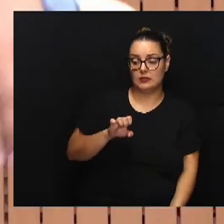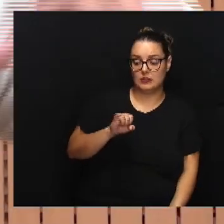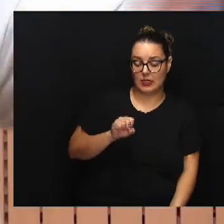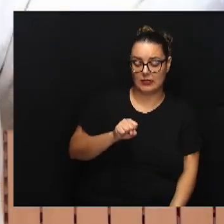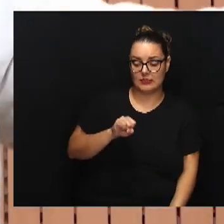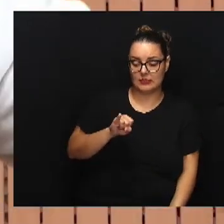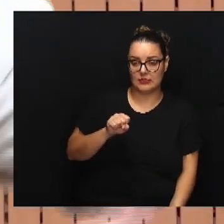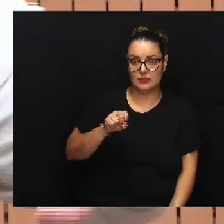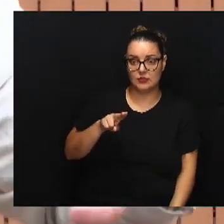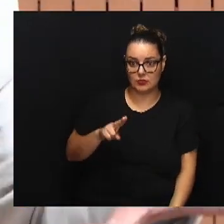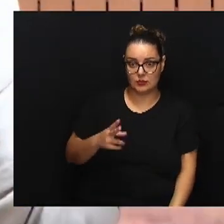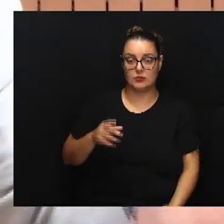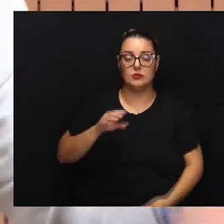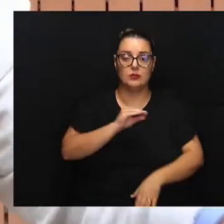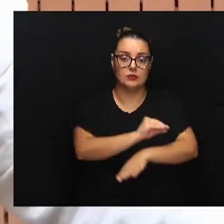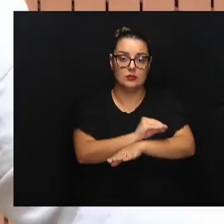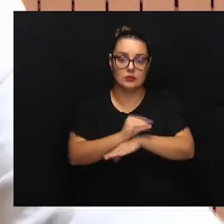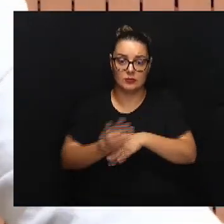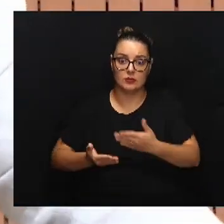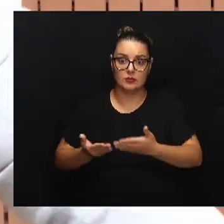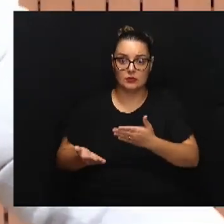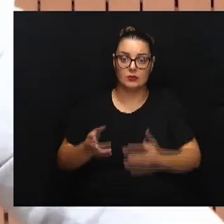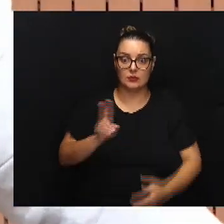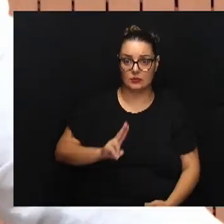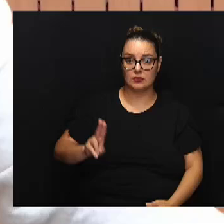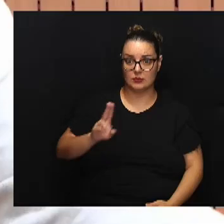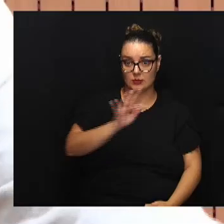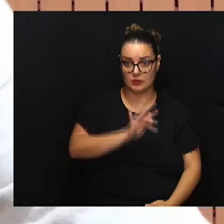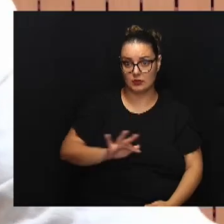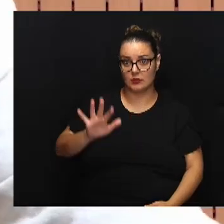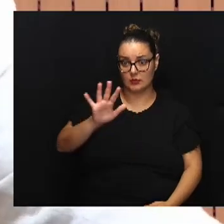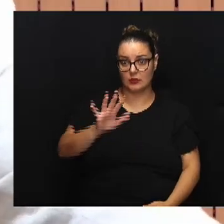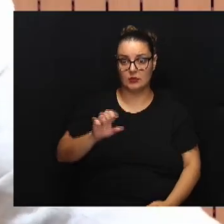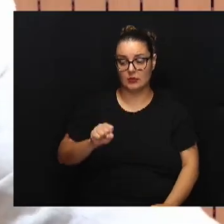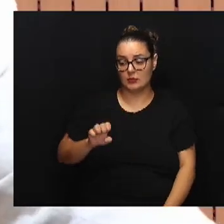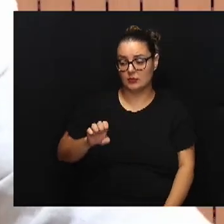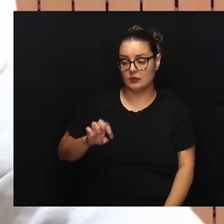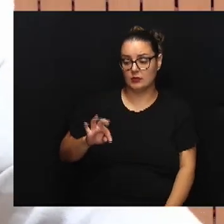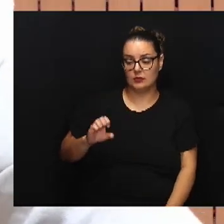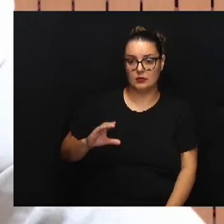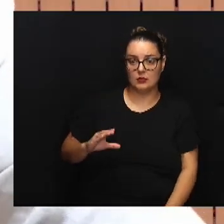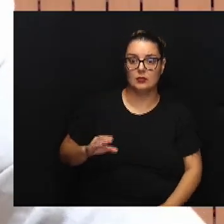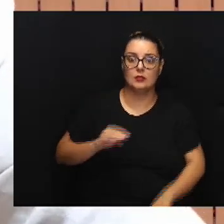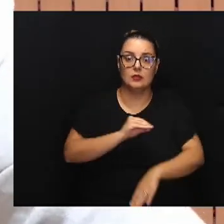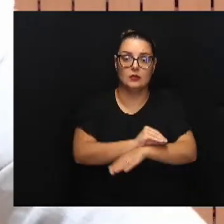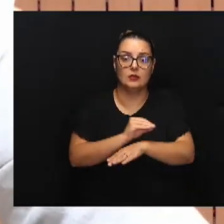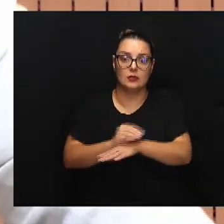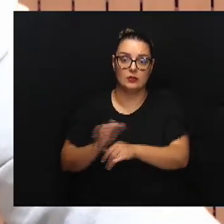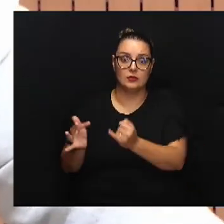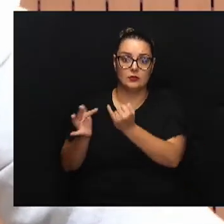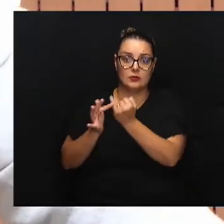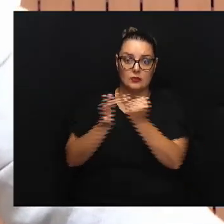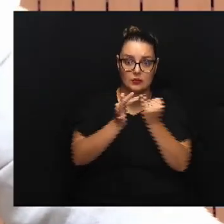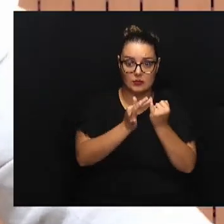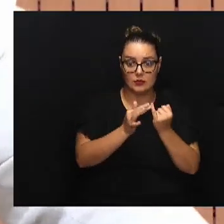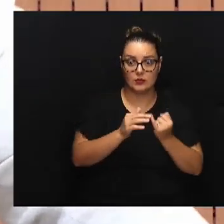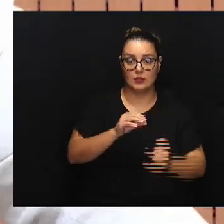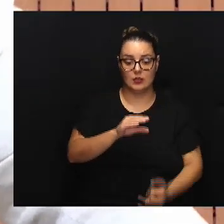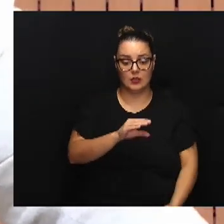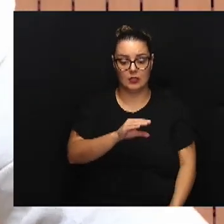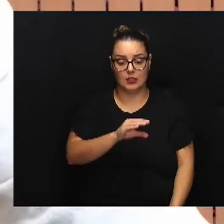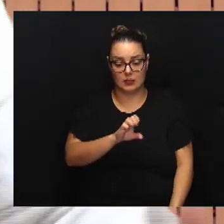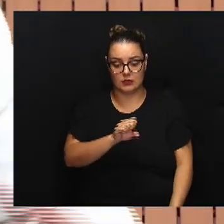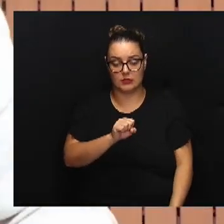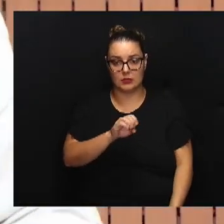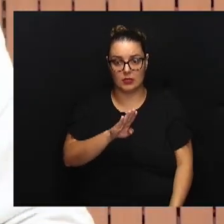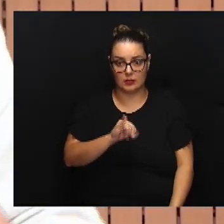Superior, que cuida das universidades federais. A CETEC, que cuida dos institutos federais. A SEB, que é a Secretaria de